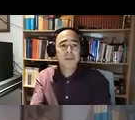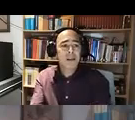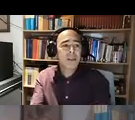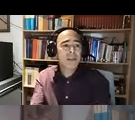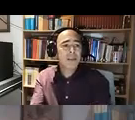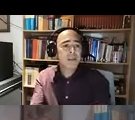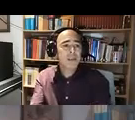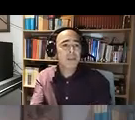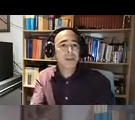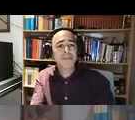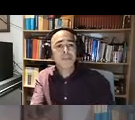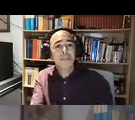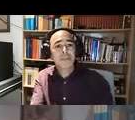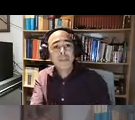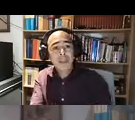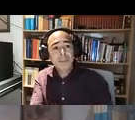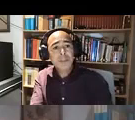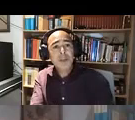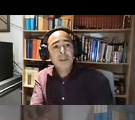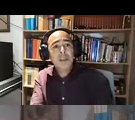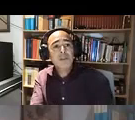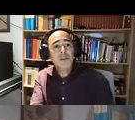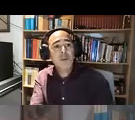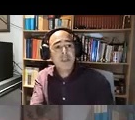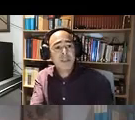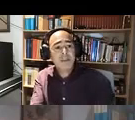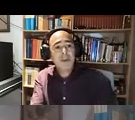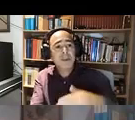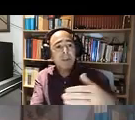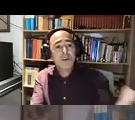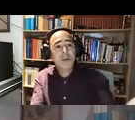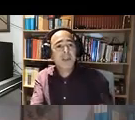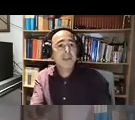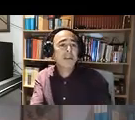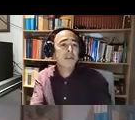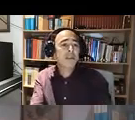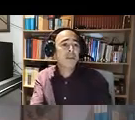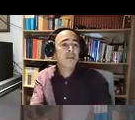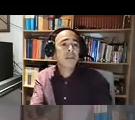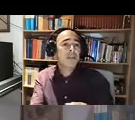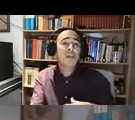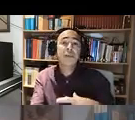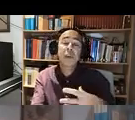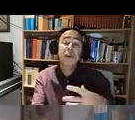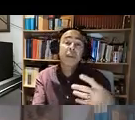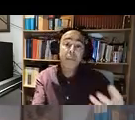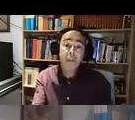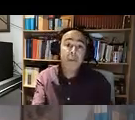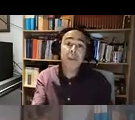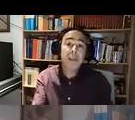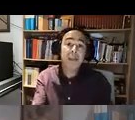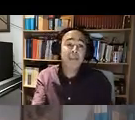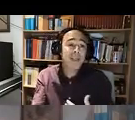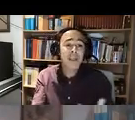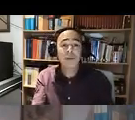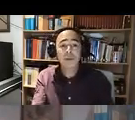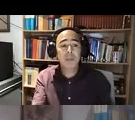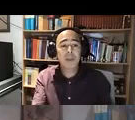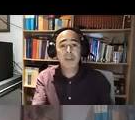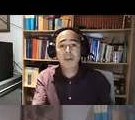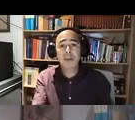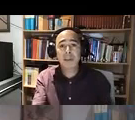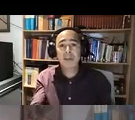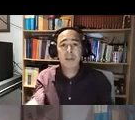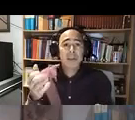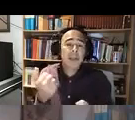importante também eu já ver assistir também em termos de poupança falamos aqui quarenta sessenta por cento das ter a nossa própria lá em casa parte